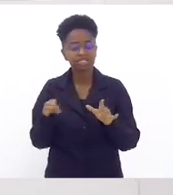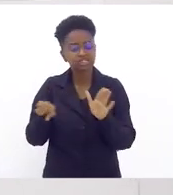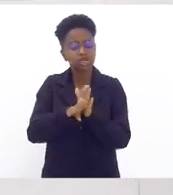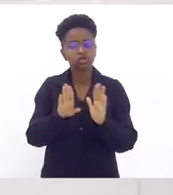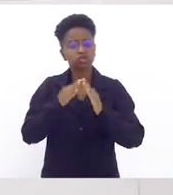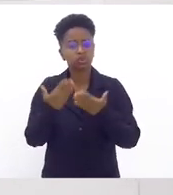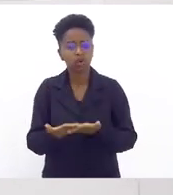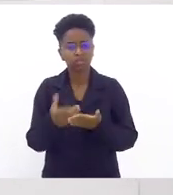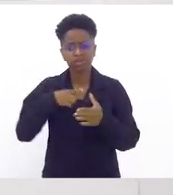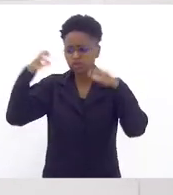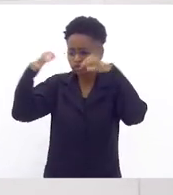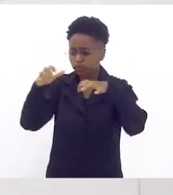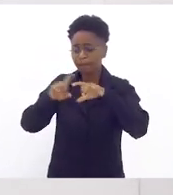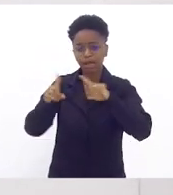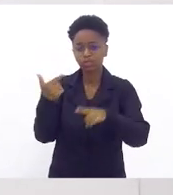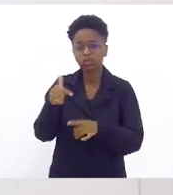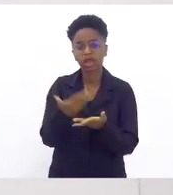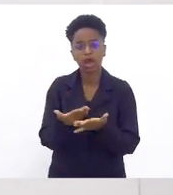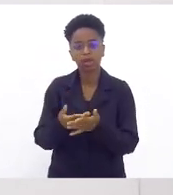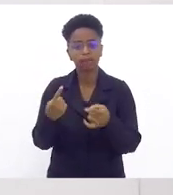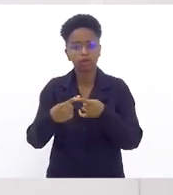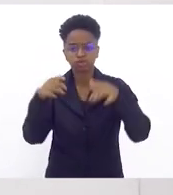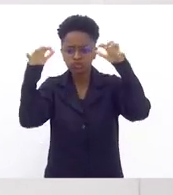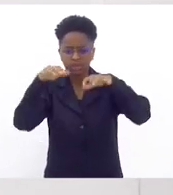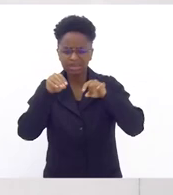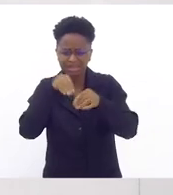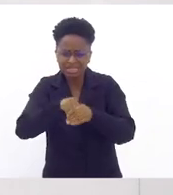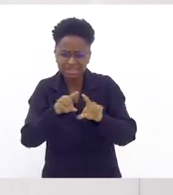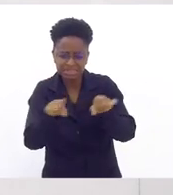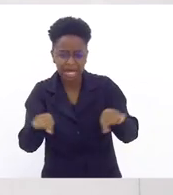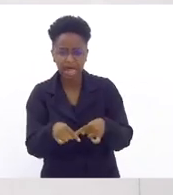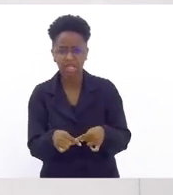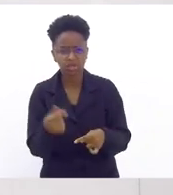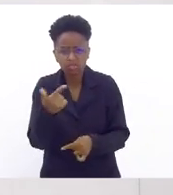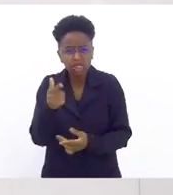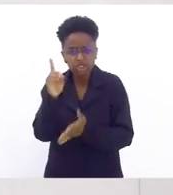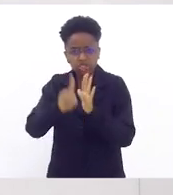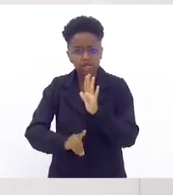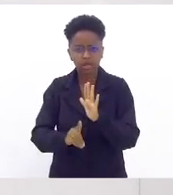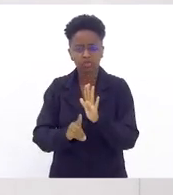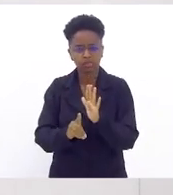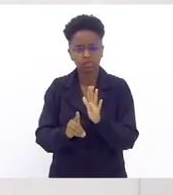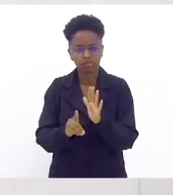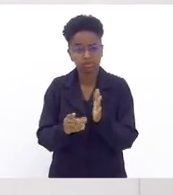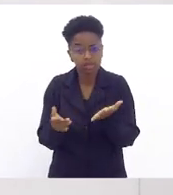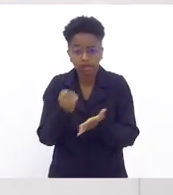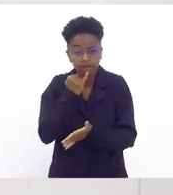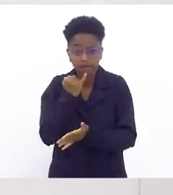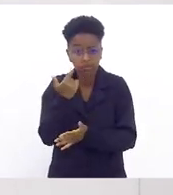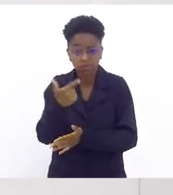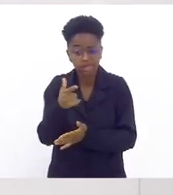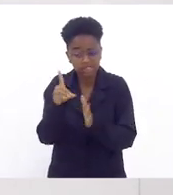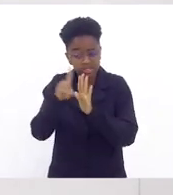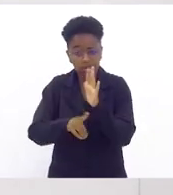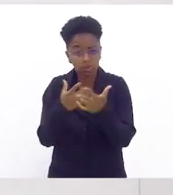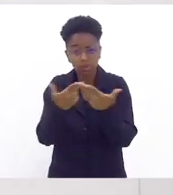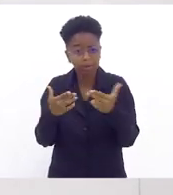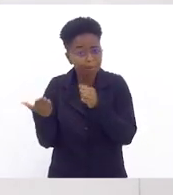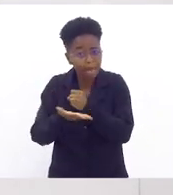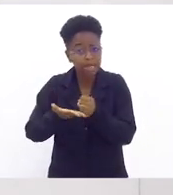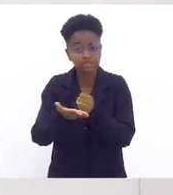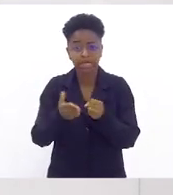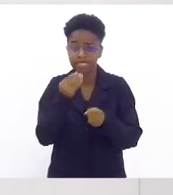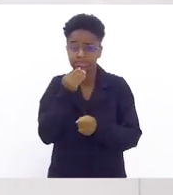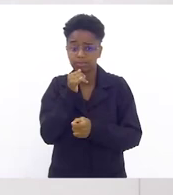Ah não tem aula porque tá chovendo dentro da sala de aula a gente não tem nem direito infelizmente a coisas mínimas com uma alimentação